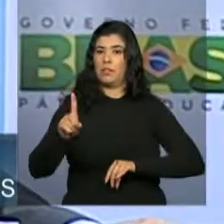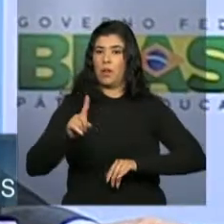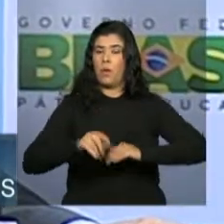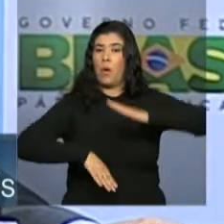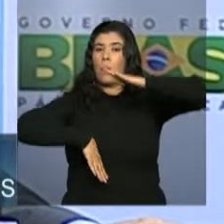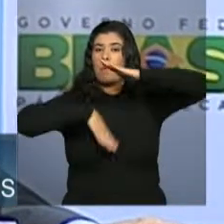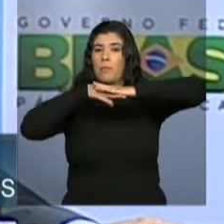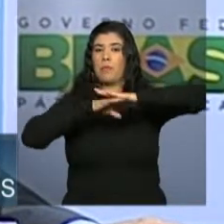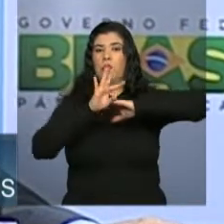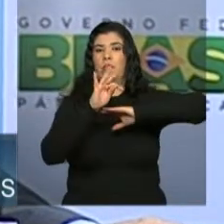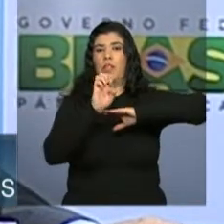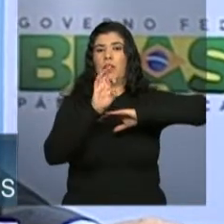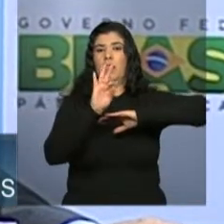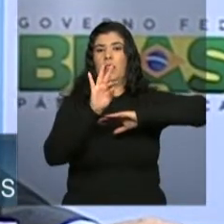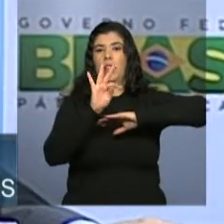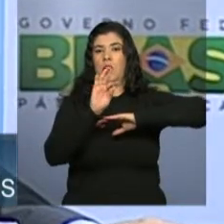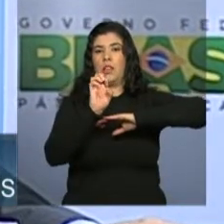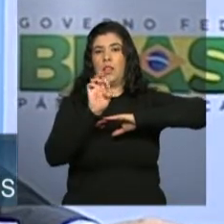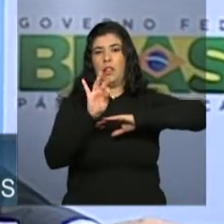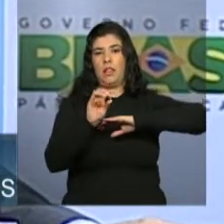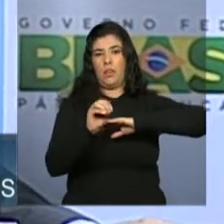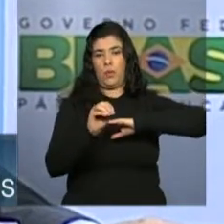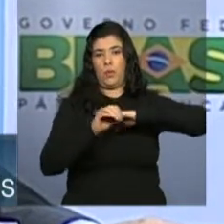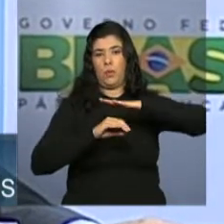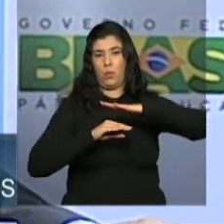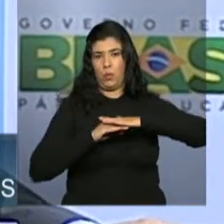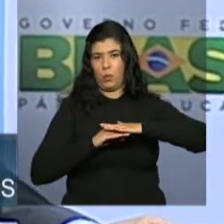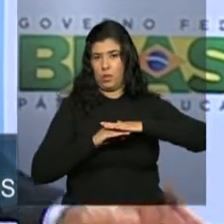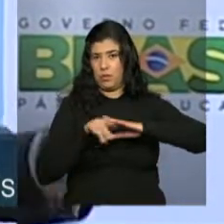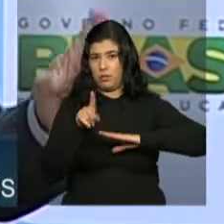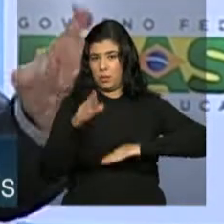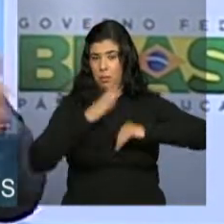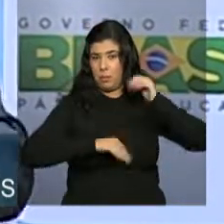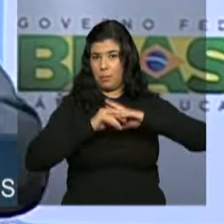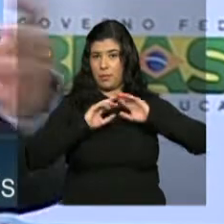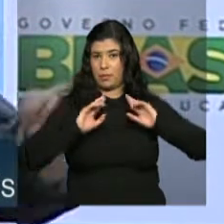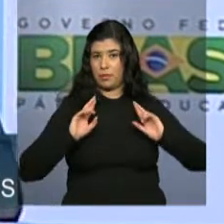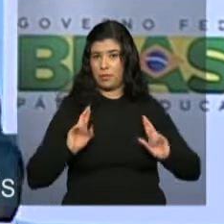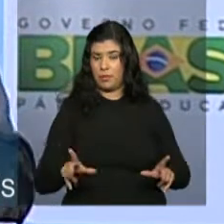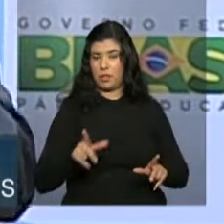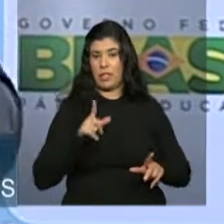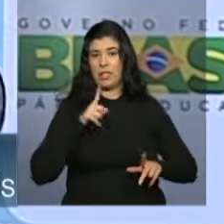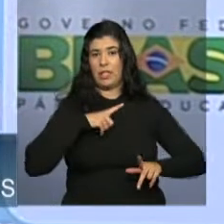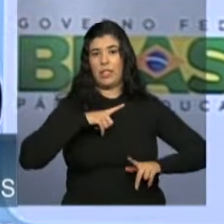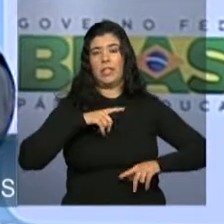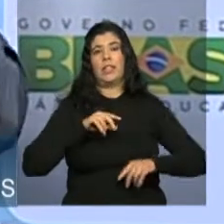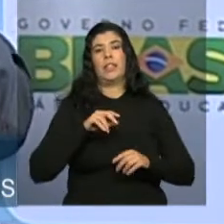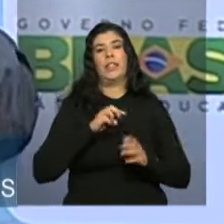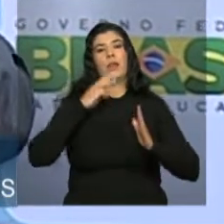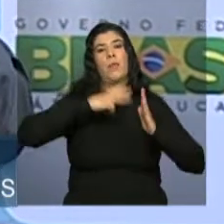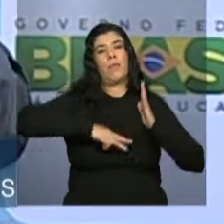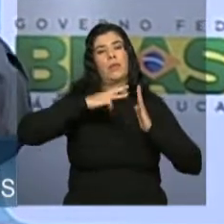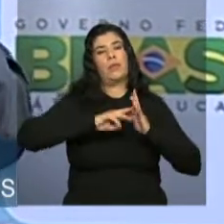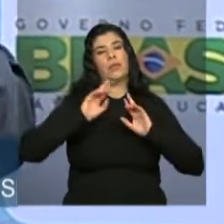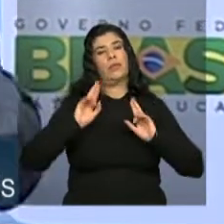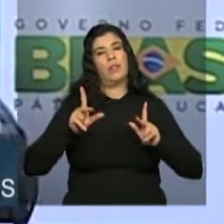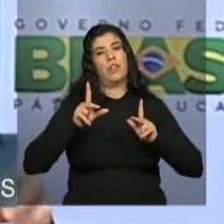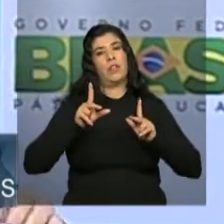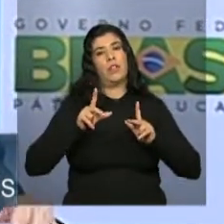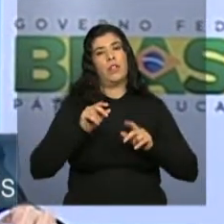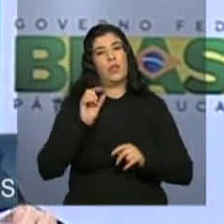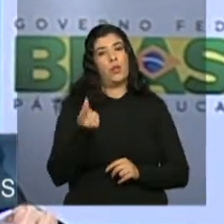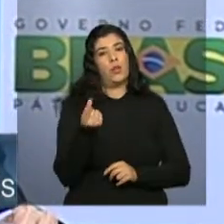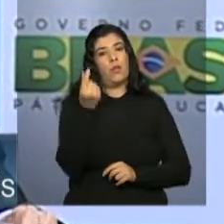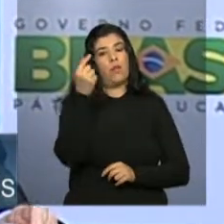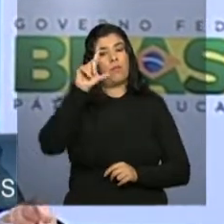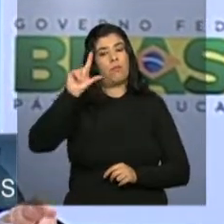como teto né e na prática e não é aquilo que é praticado por que você tem os mercados de concorrência que jogam eles para baixo e é isso que a